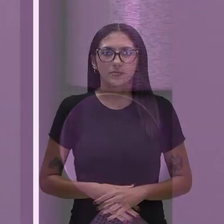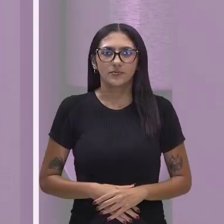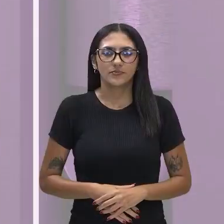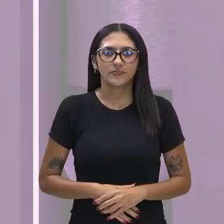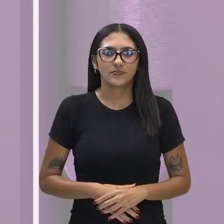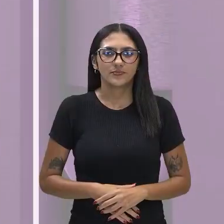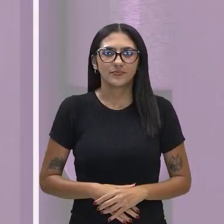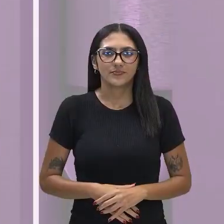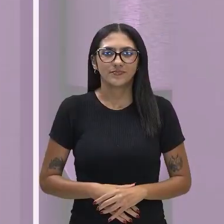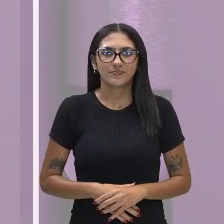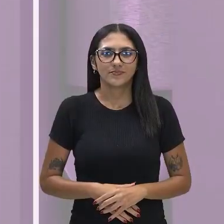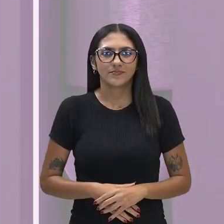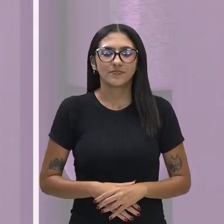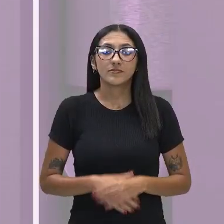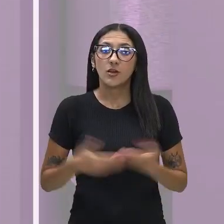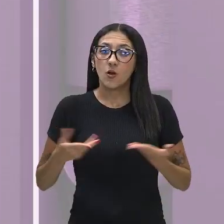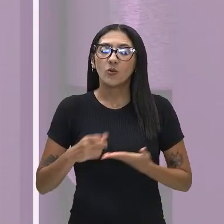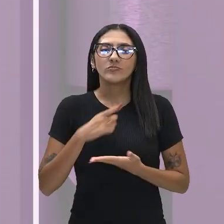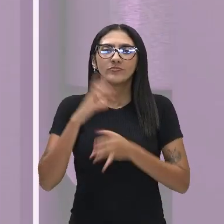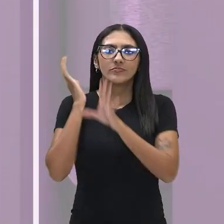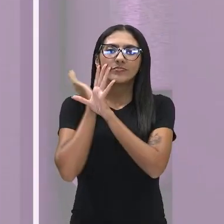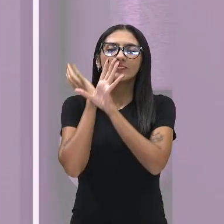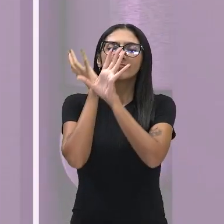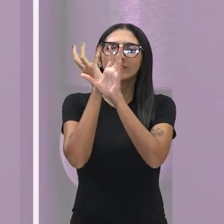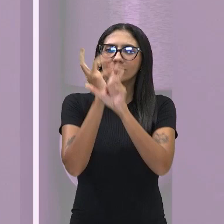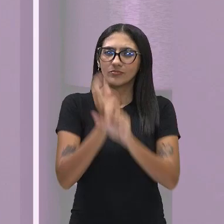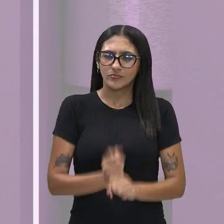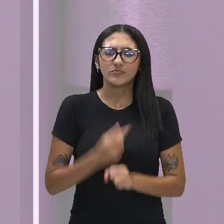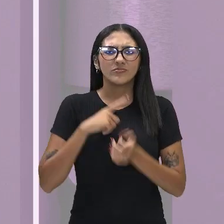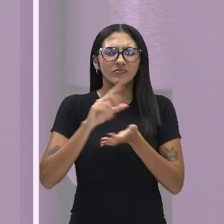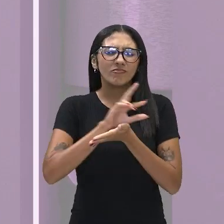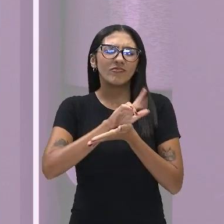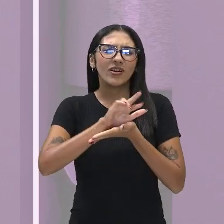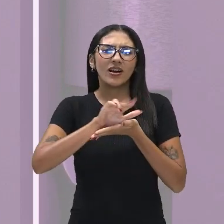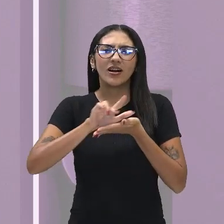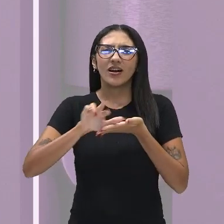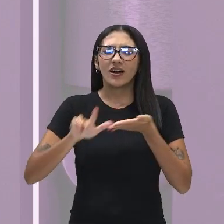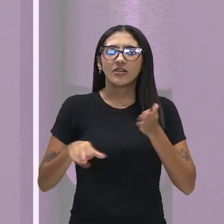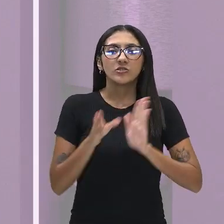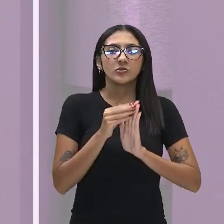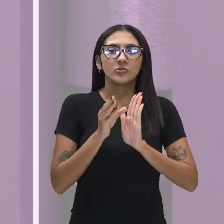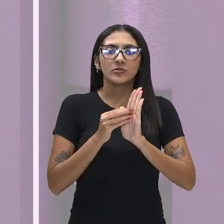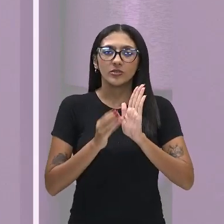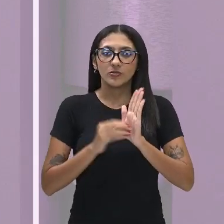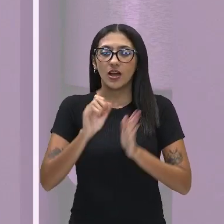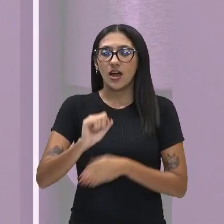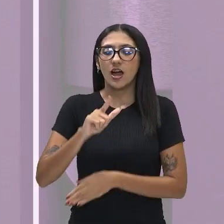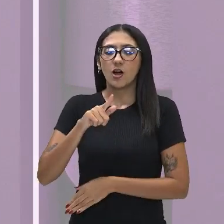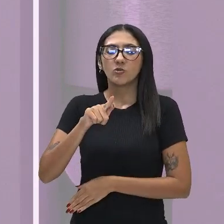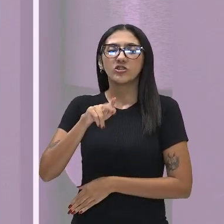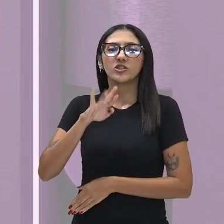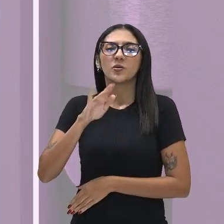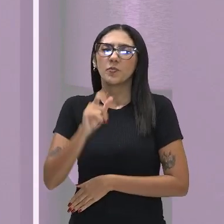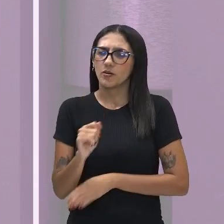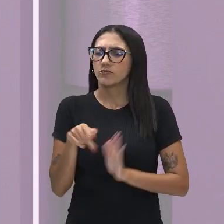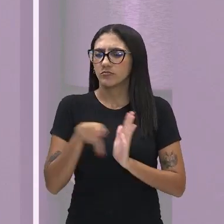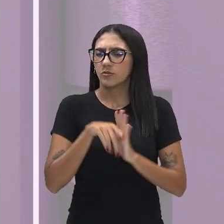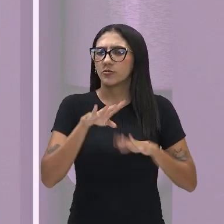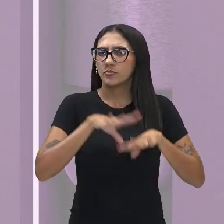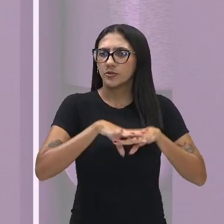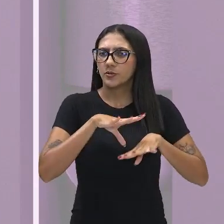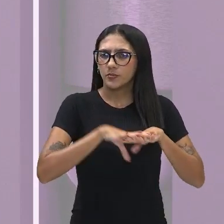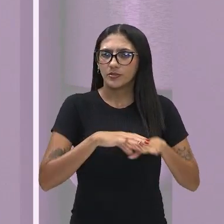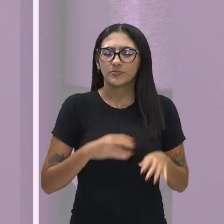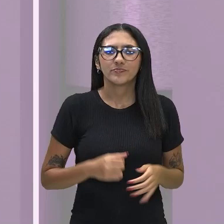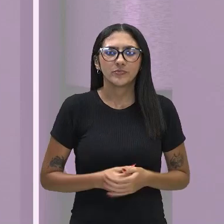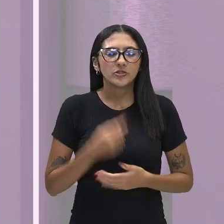E vamos fazer uma revisão de vários conteúdos aqui de álgebra. Então, vamos verificar aí